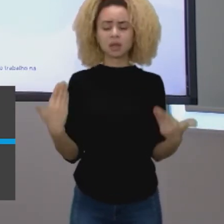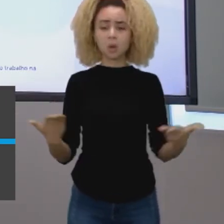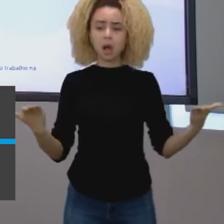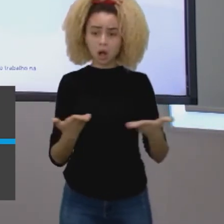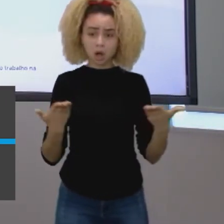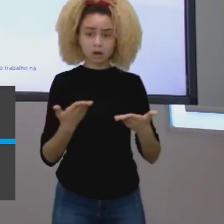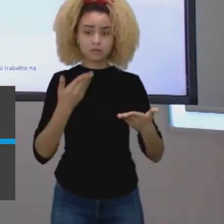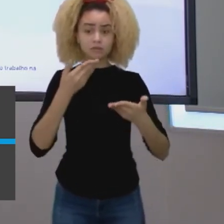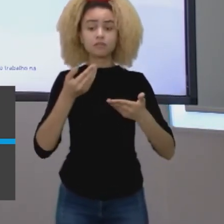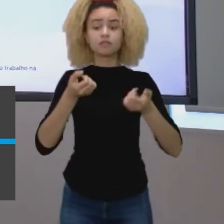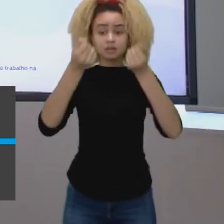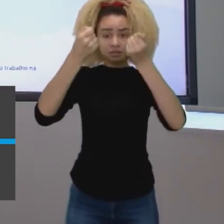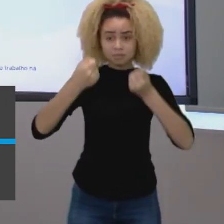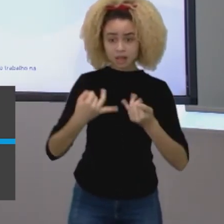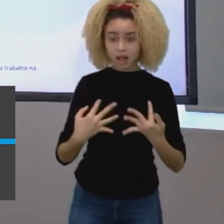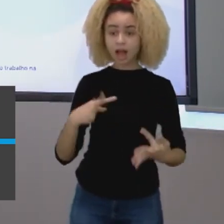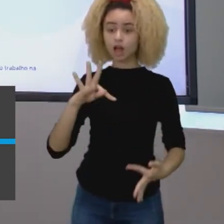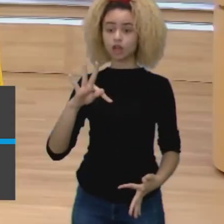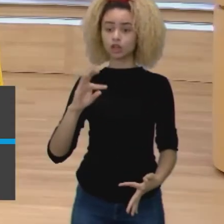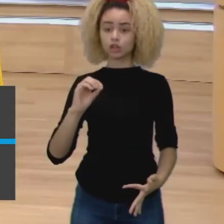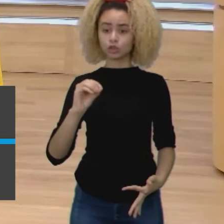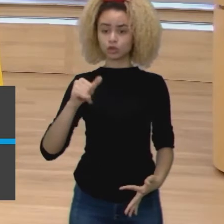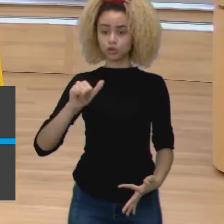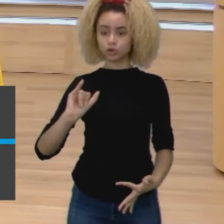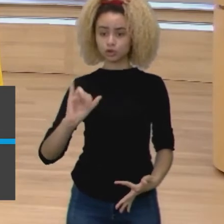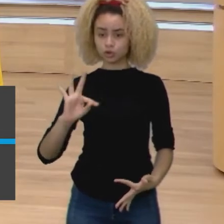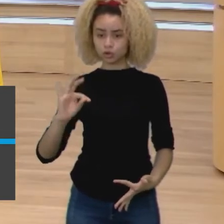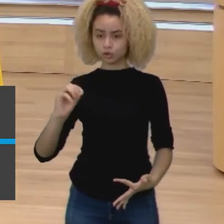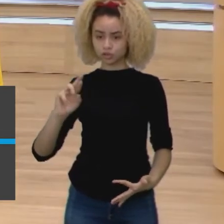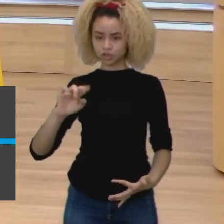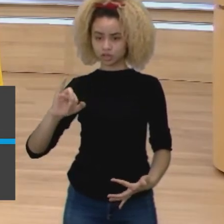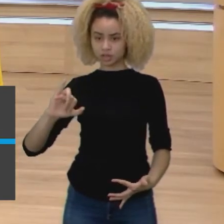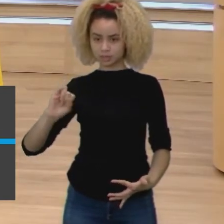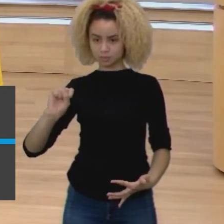agora eu vou falar do toyotismo, então vou voltar aqui para o meu skate,